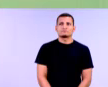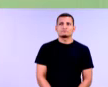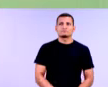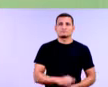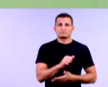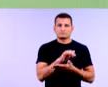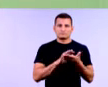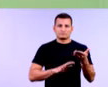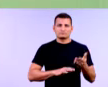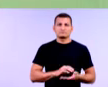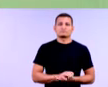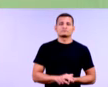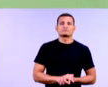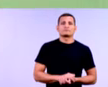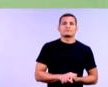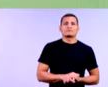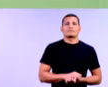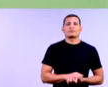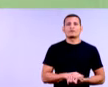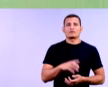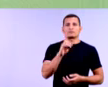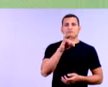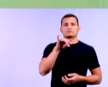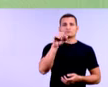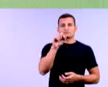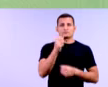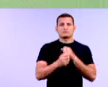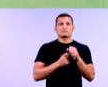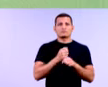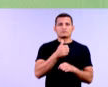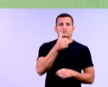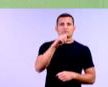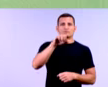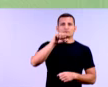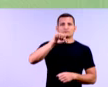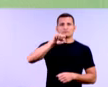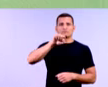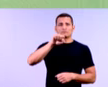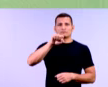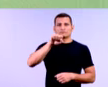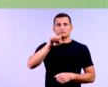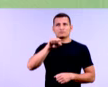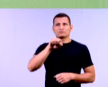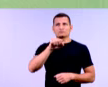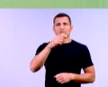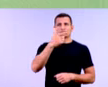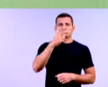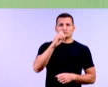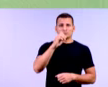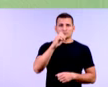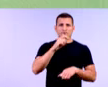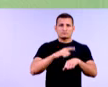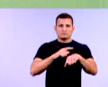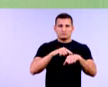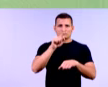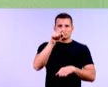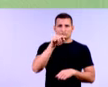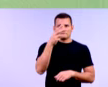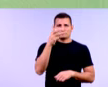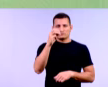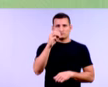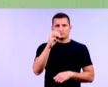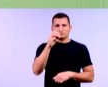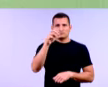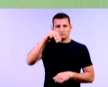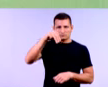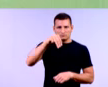do mês de setembro do ano de 1998, às 20 horas e 30 minutos, em segunda e última chamada,